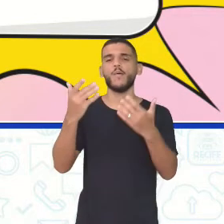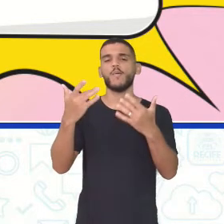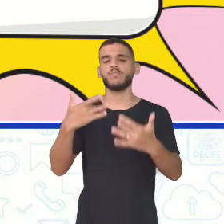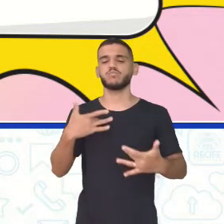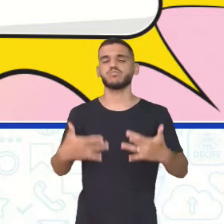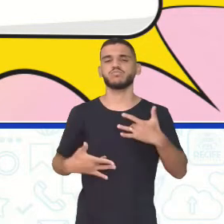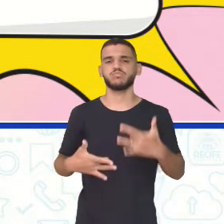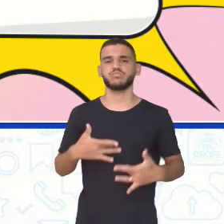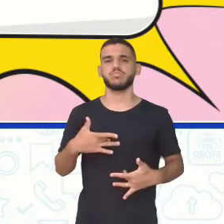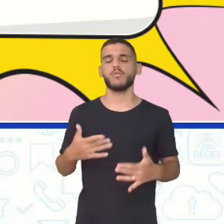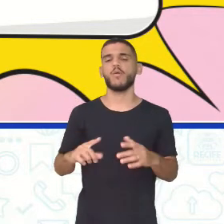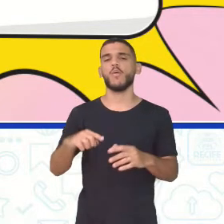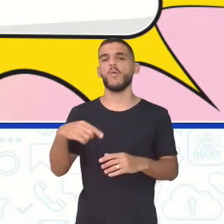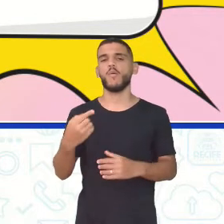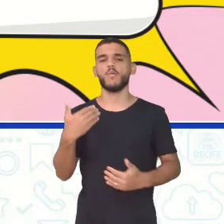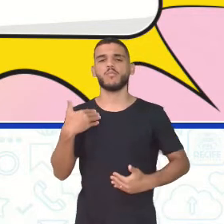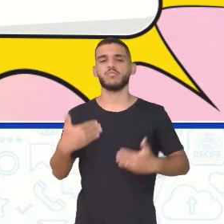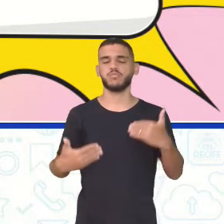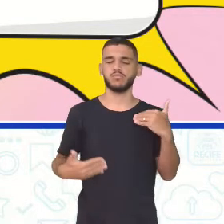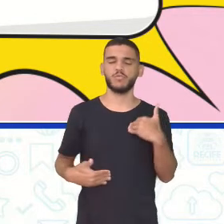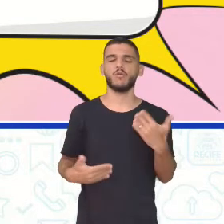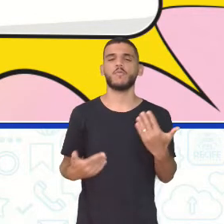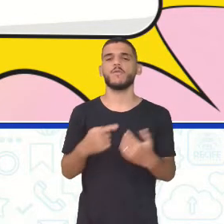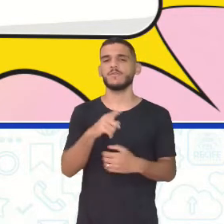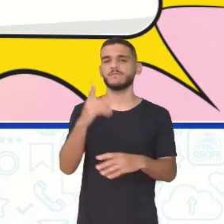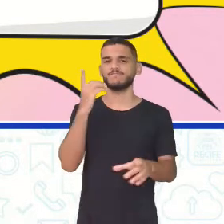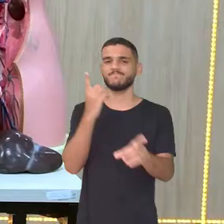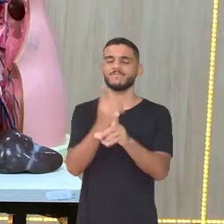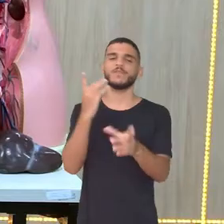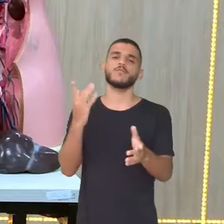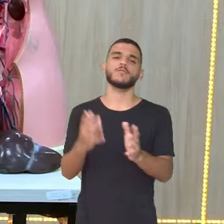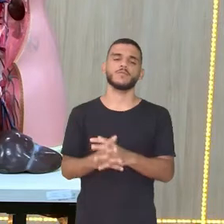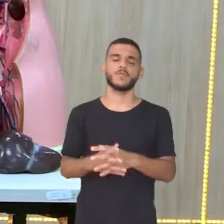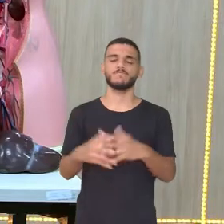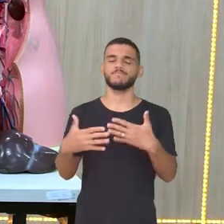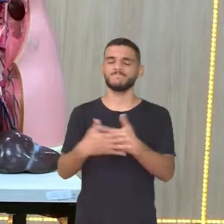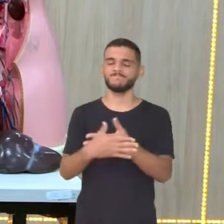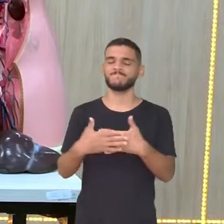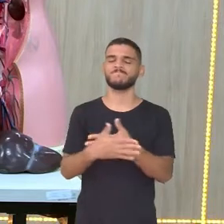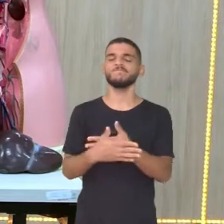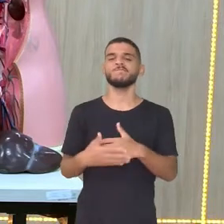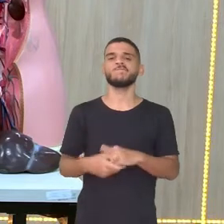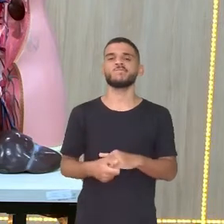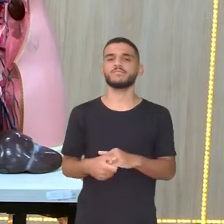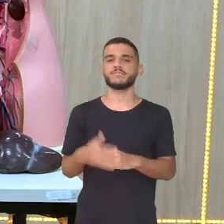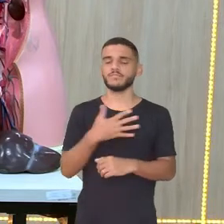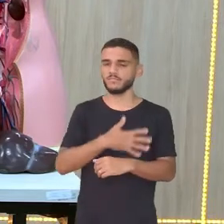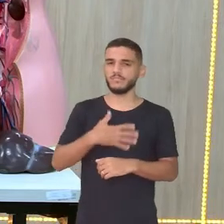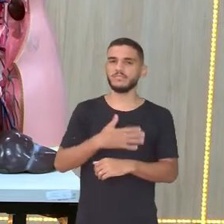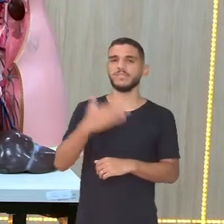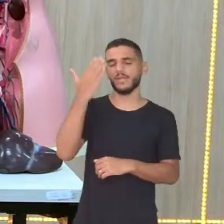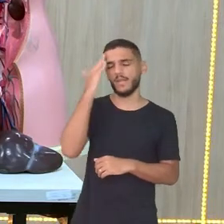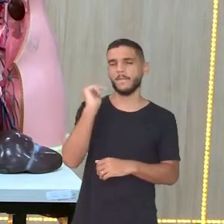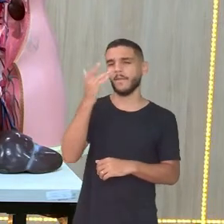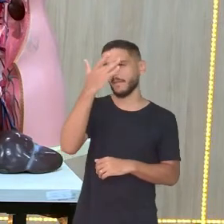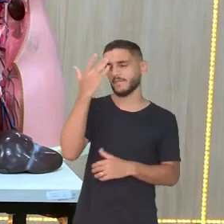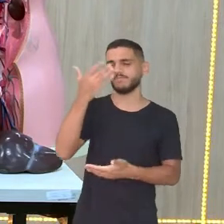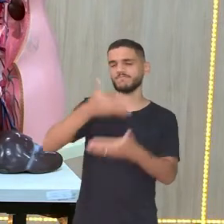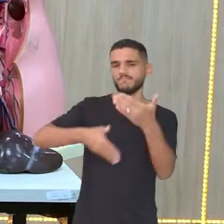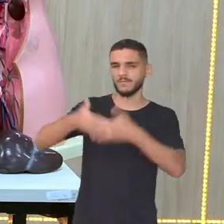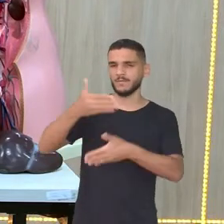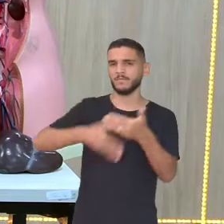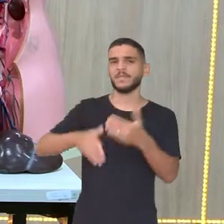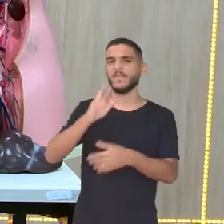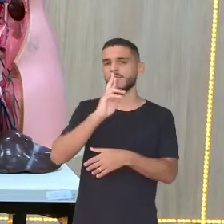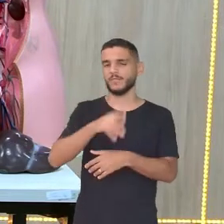tecido. Finalzinho da aula eu volto com um objetivo e gostaria de saber quem aqui, né, já está conseguindo aí responder com